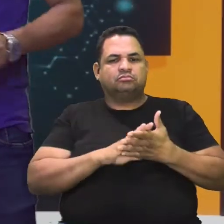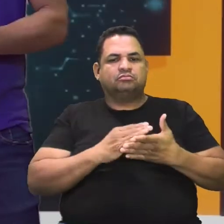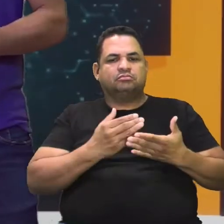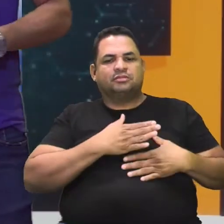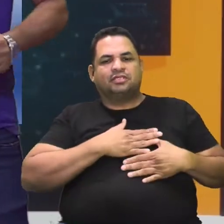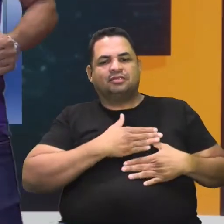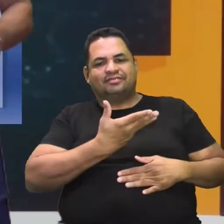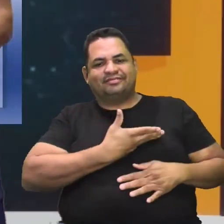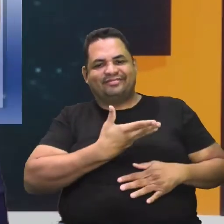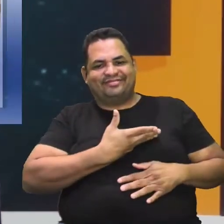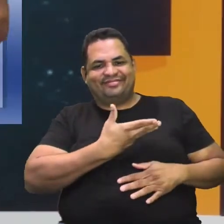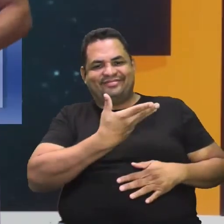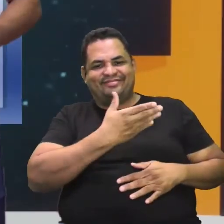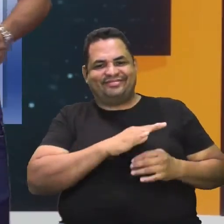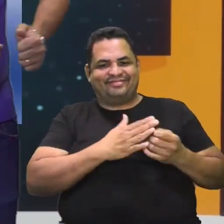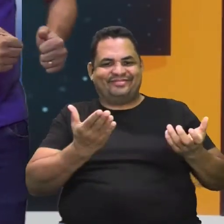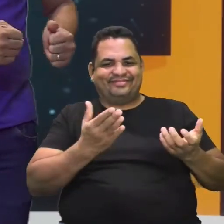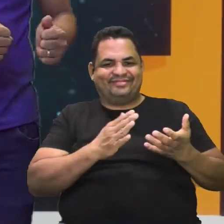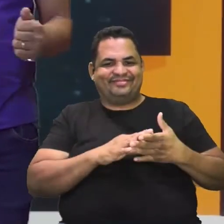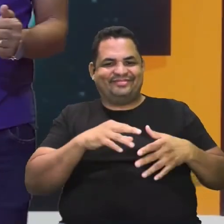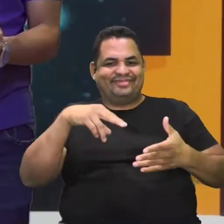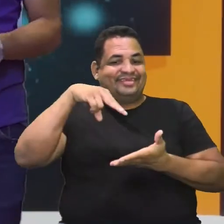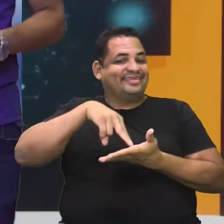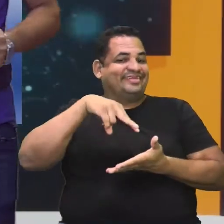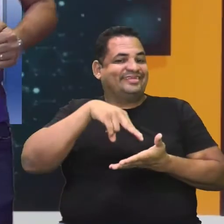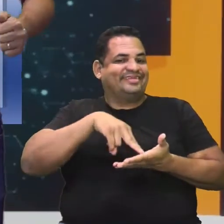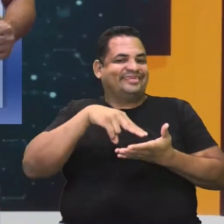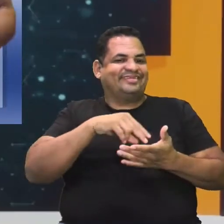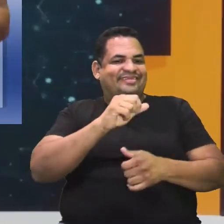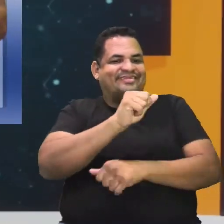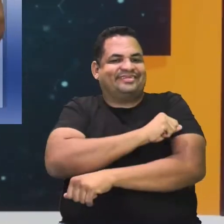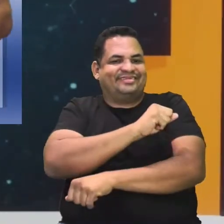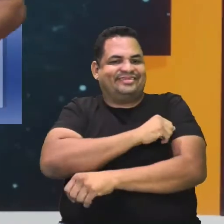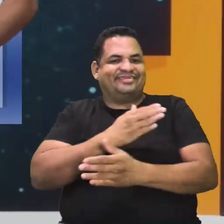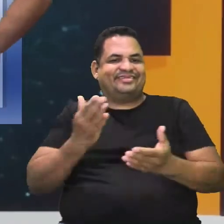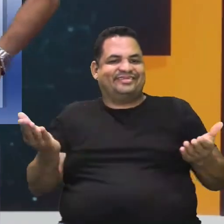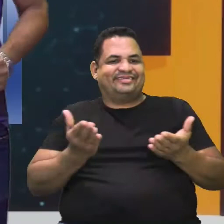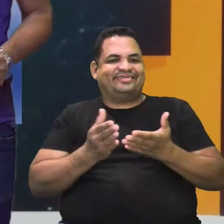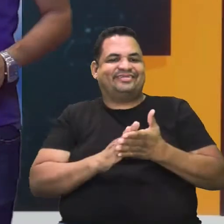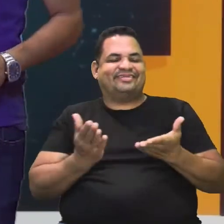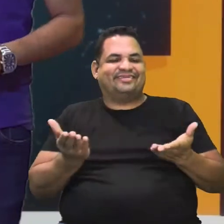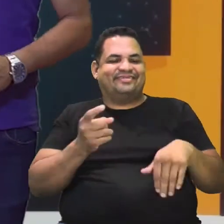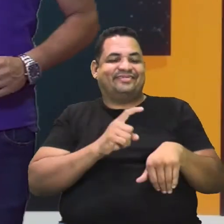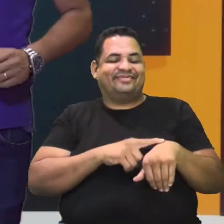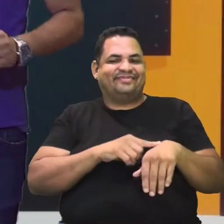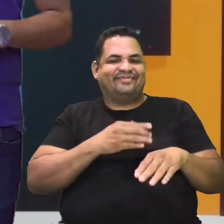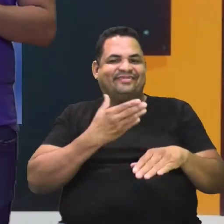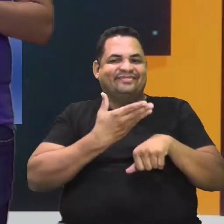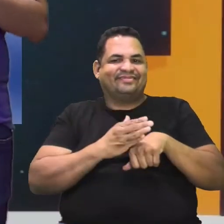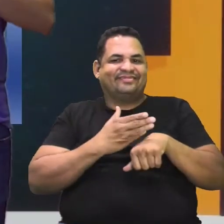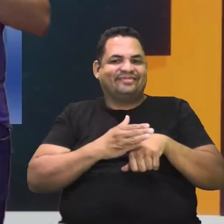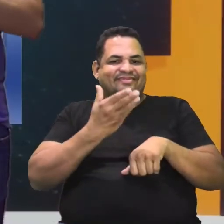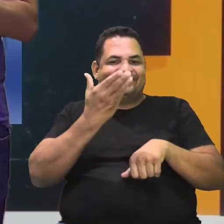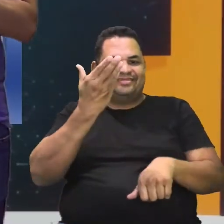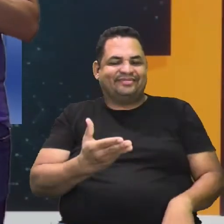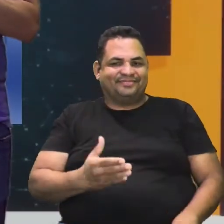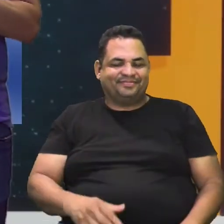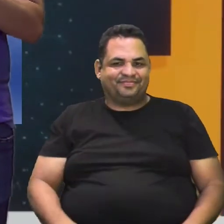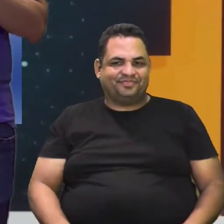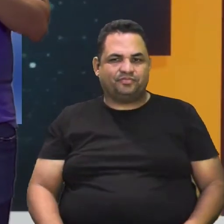amigo Cascão para animar a galera, porque é hora de praticar. E aí, só um